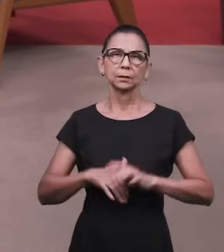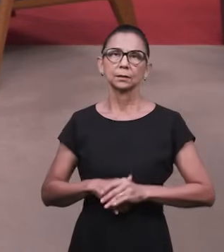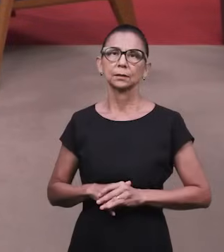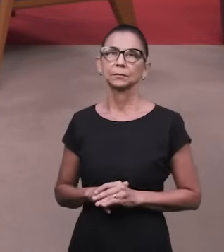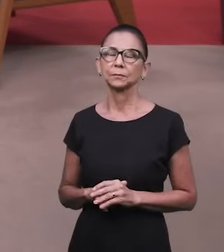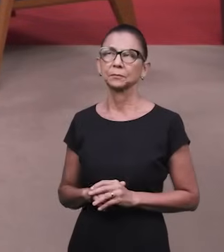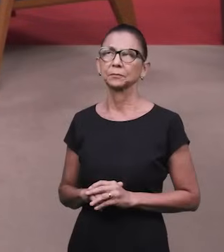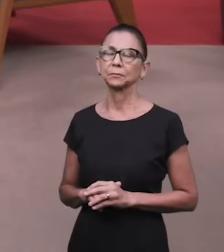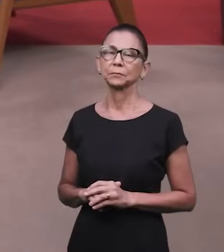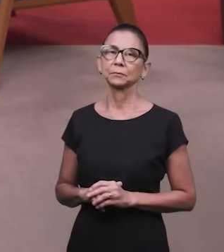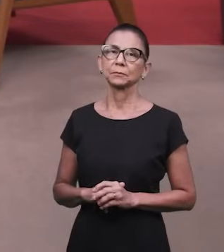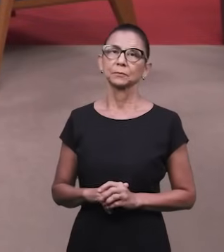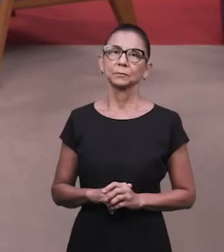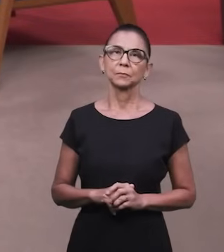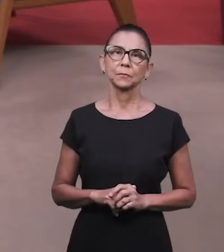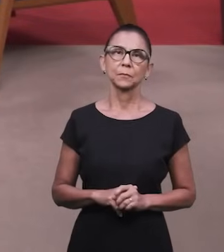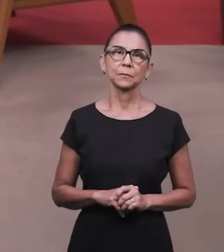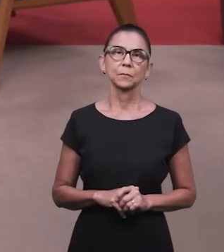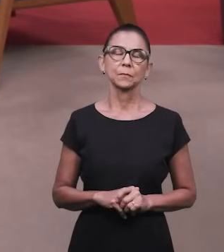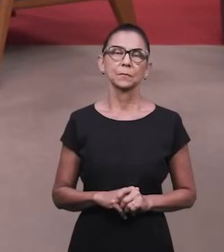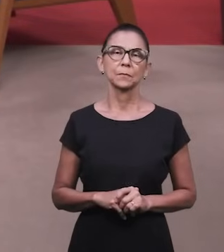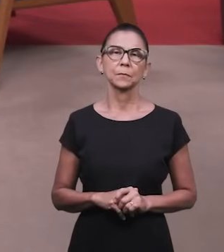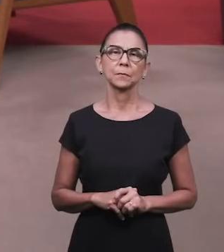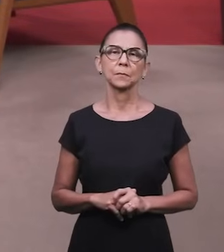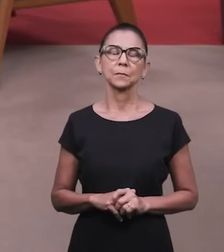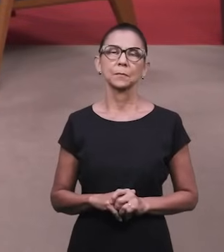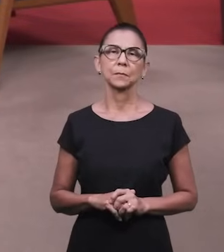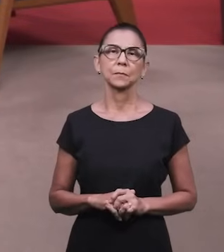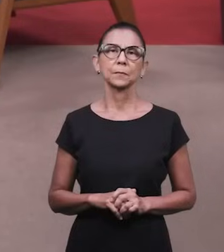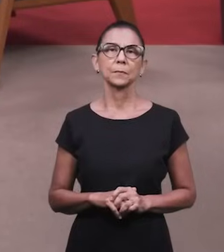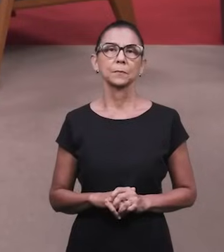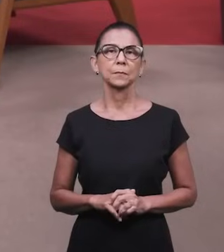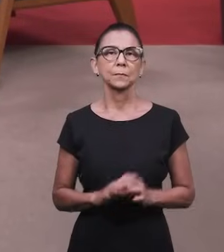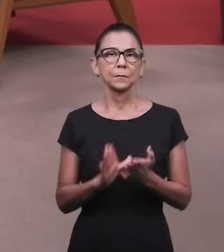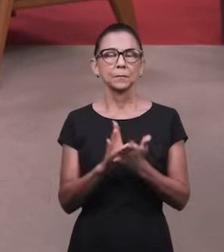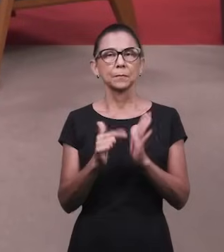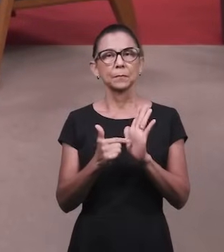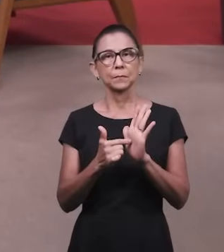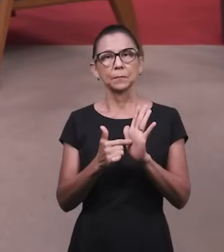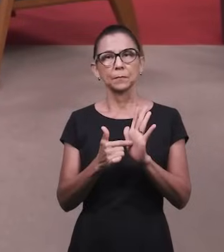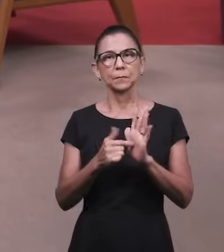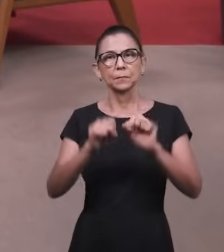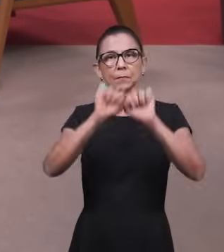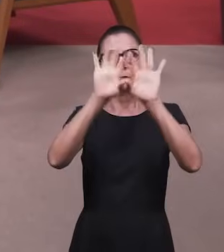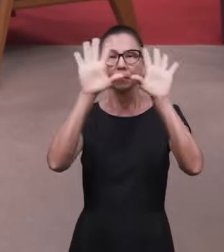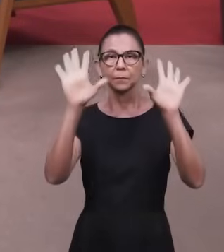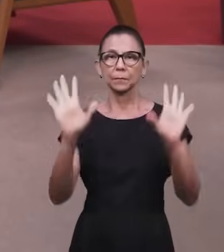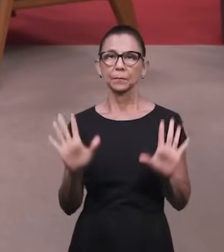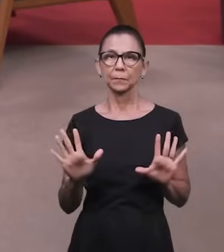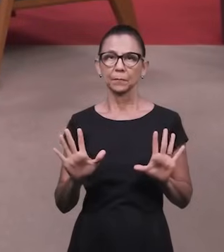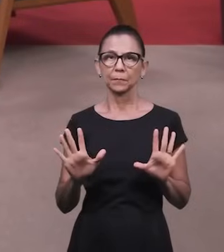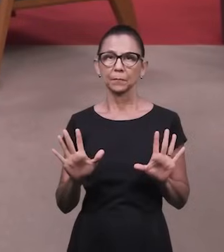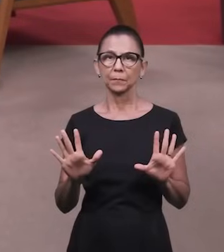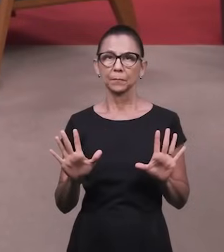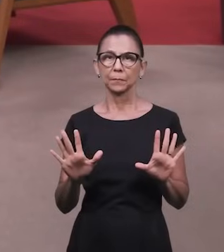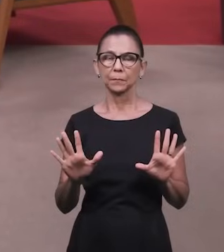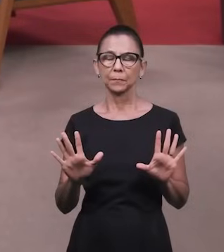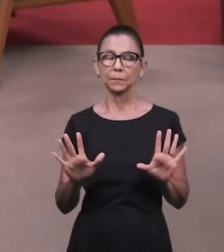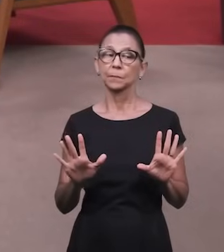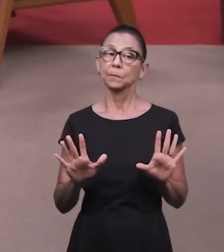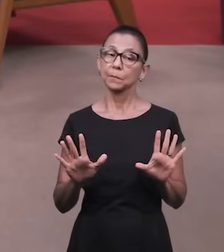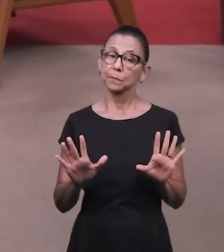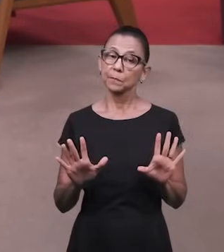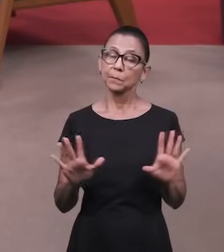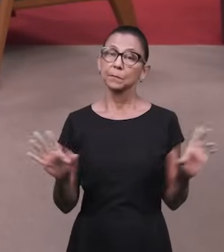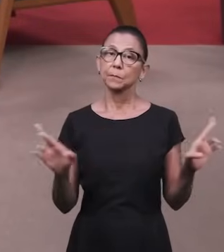Porque a palavra, ela é clara também em relação aos juízos para aqueles que não quiserem a